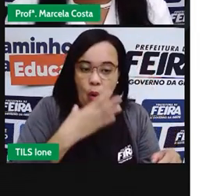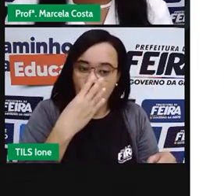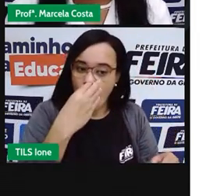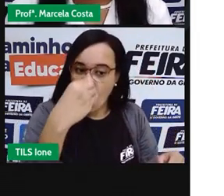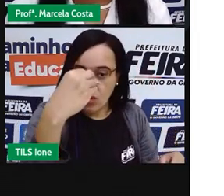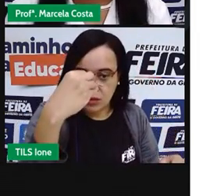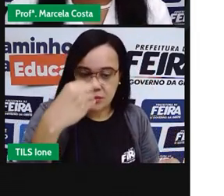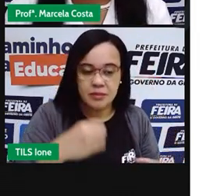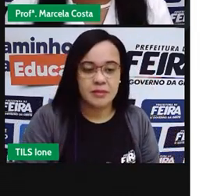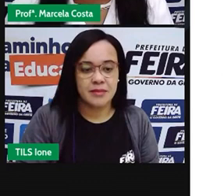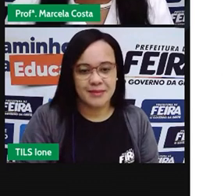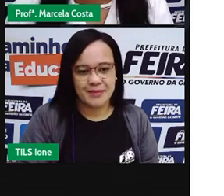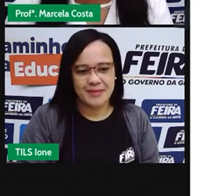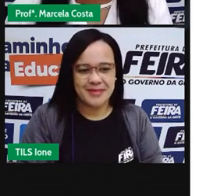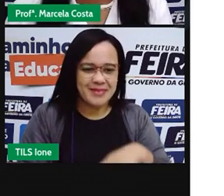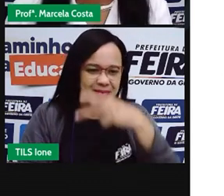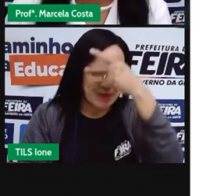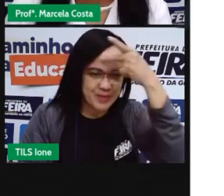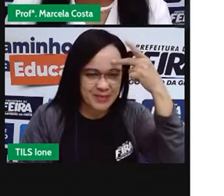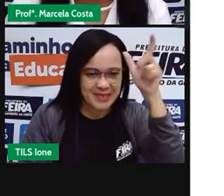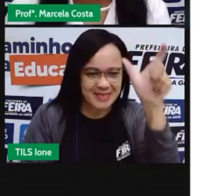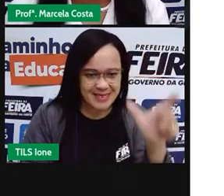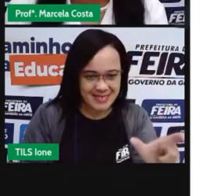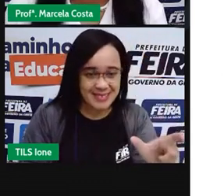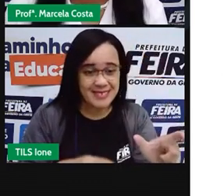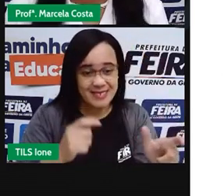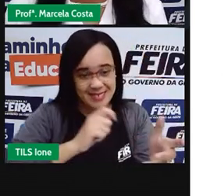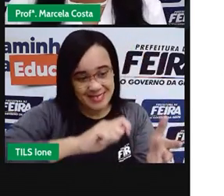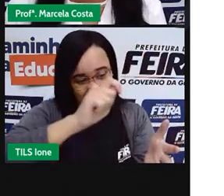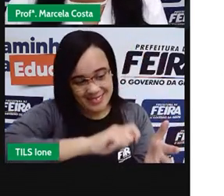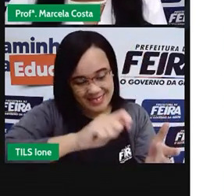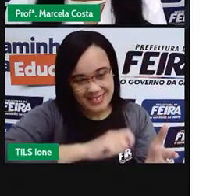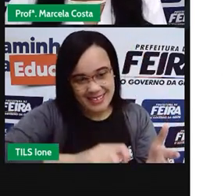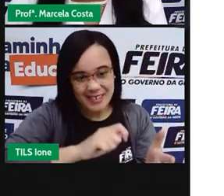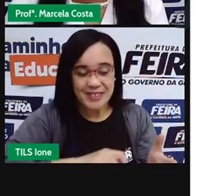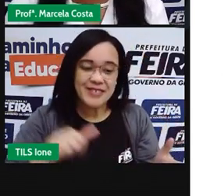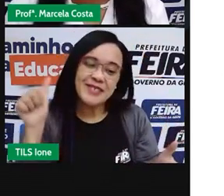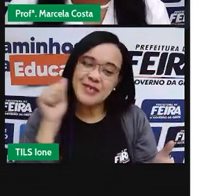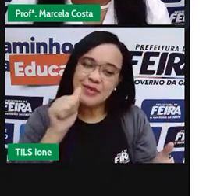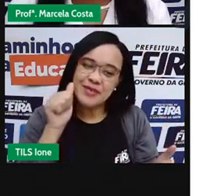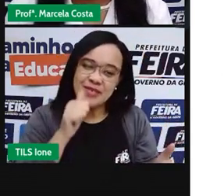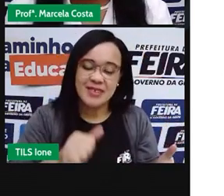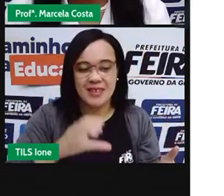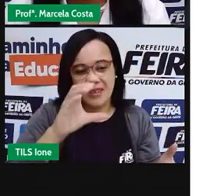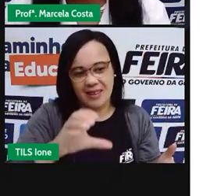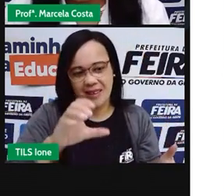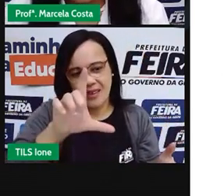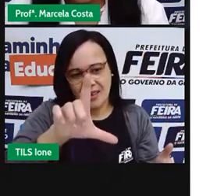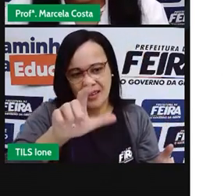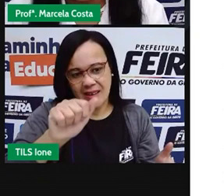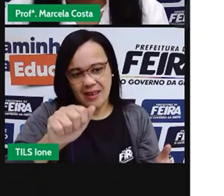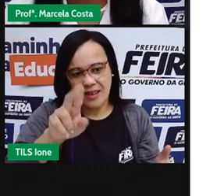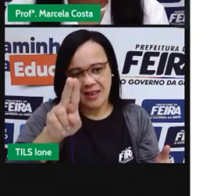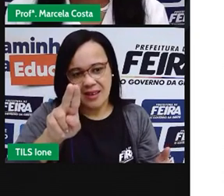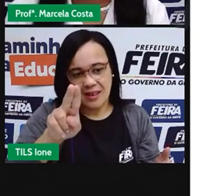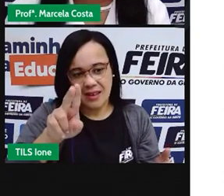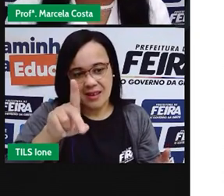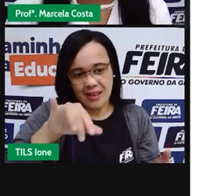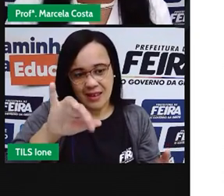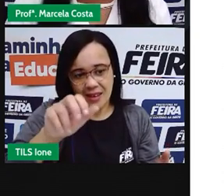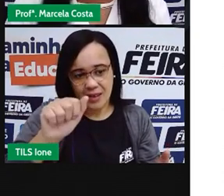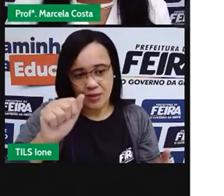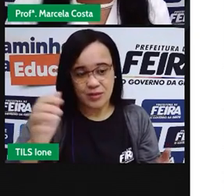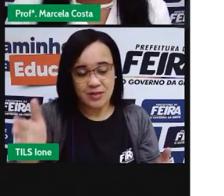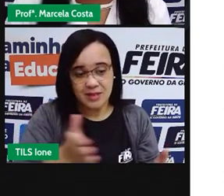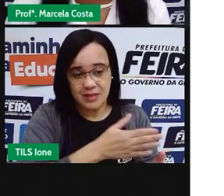Quem escreveu, né, a escritora, foi a Cláudia Vasconcelos. Quem fez as ilustrações foi o